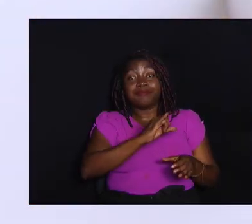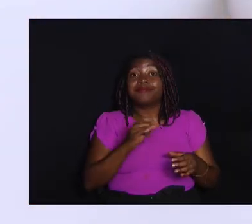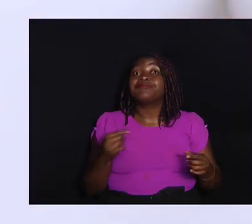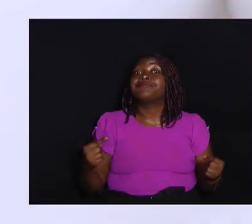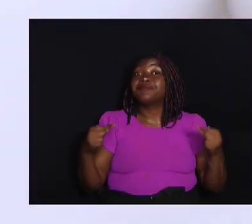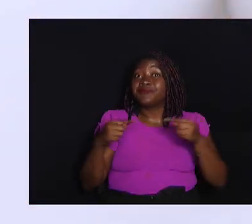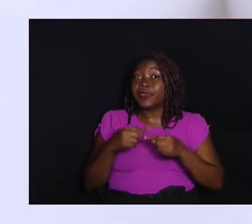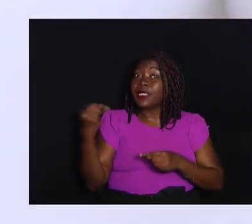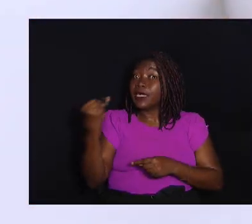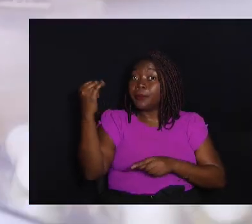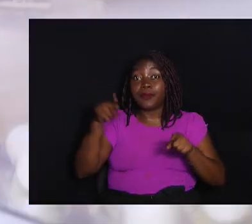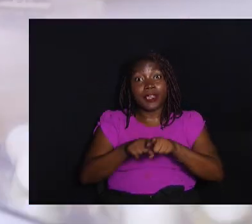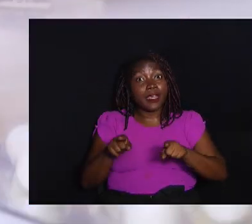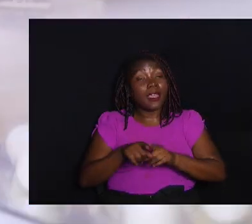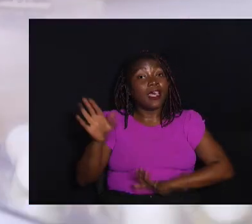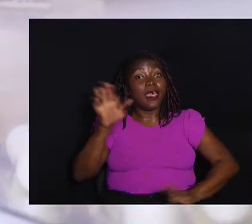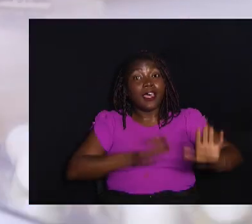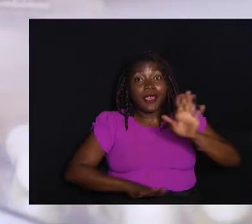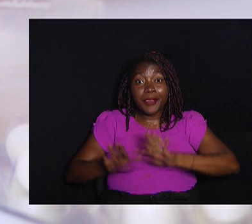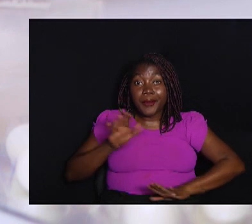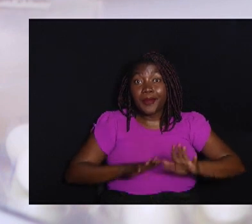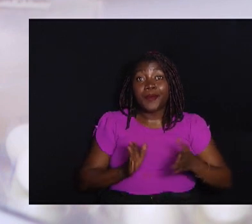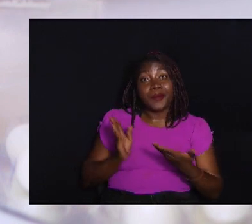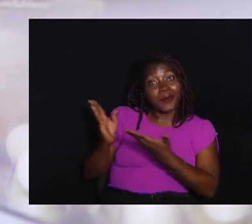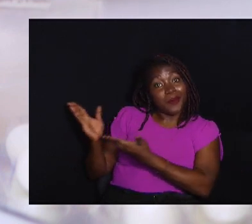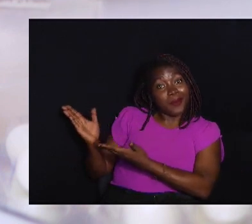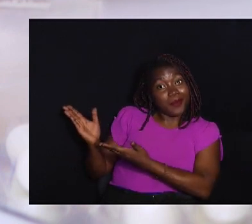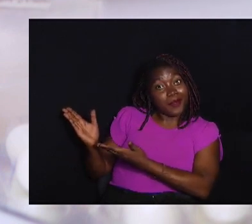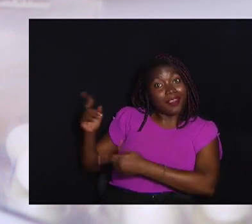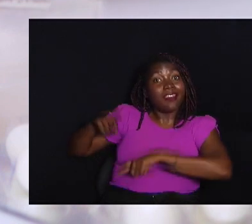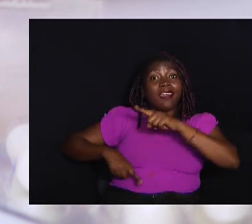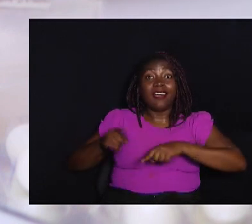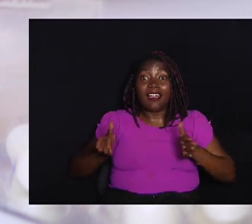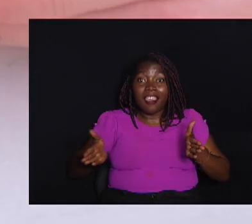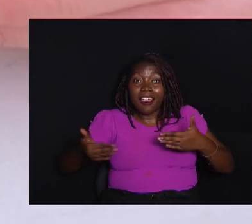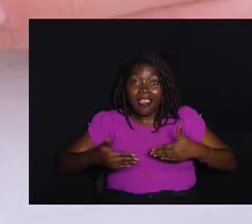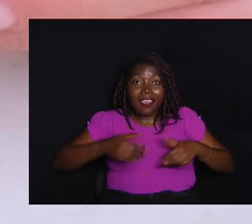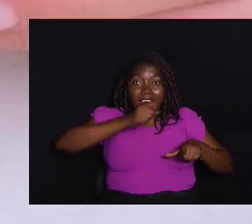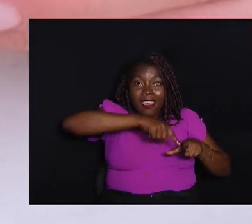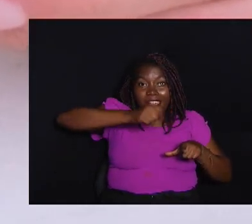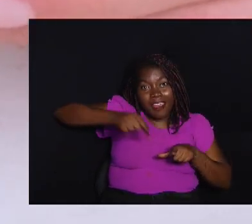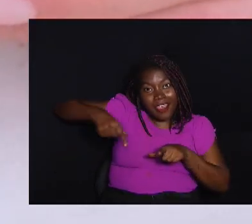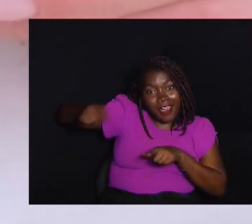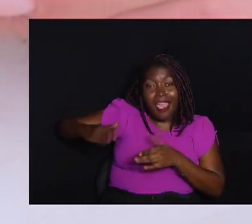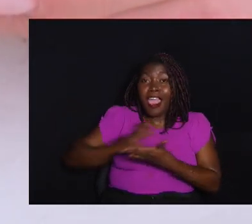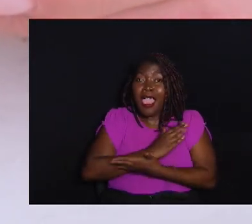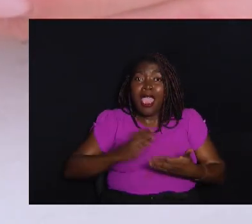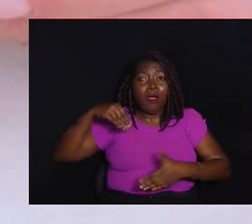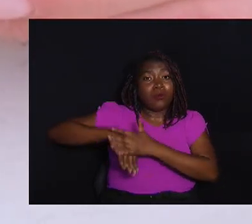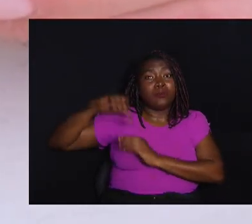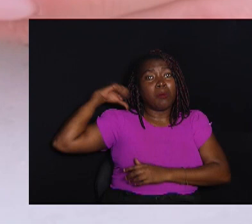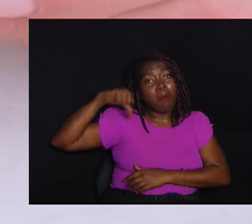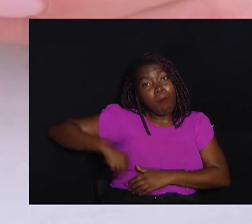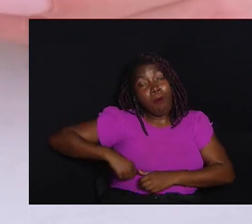é importante também tomar cuidado com os porta-cápsulas. Alguns deles ficam dentro da bolsa, dentro do carro, sob